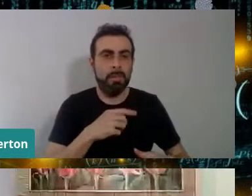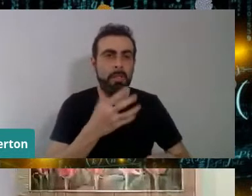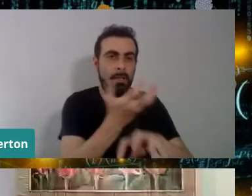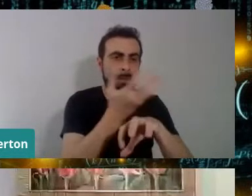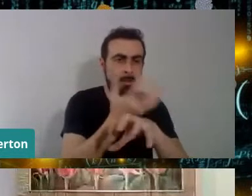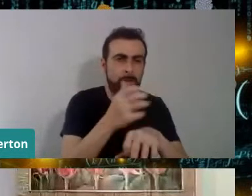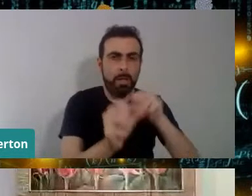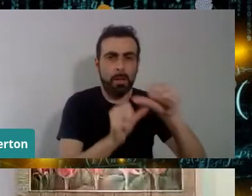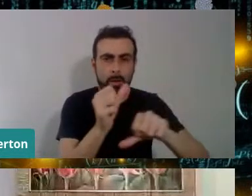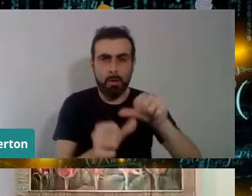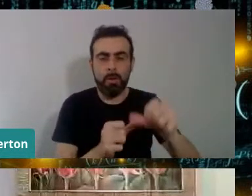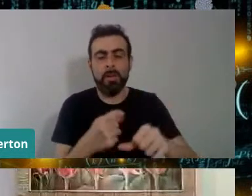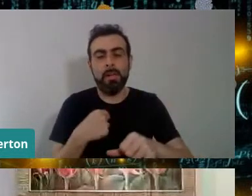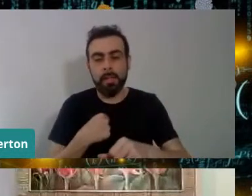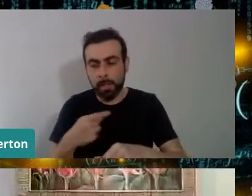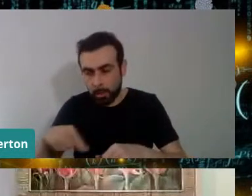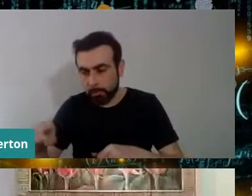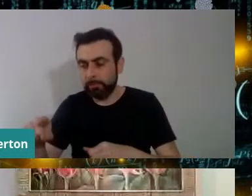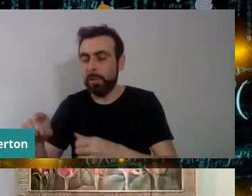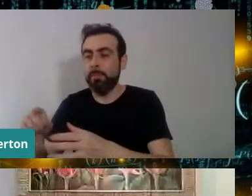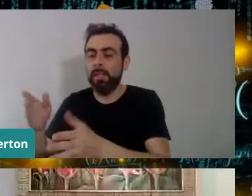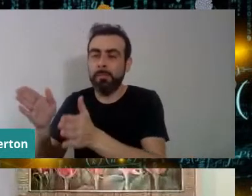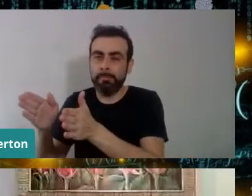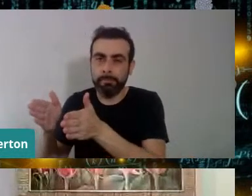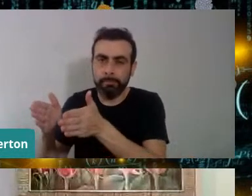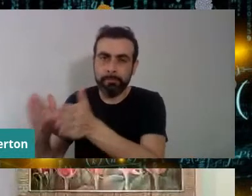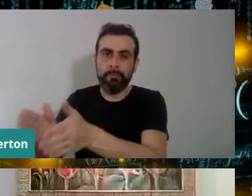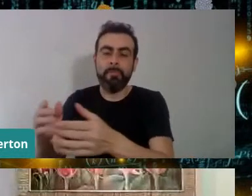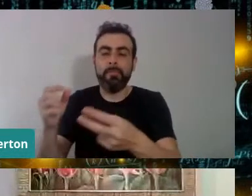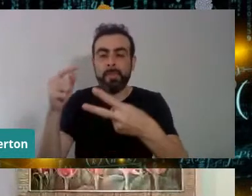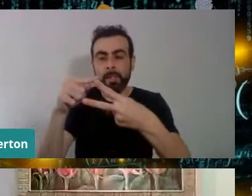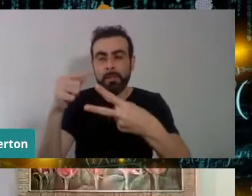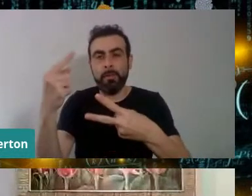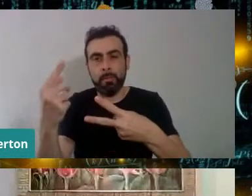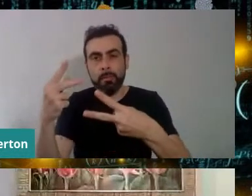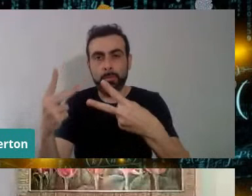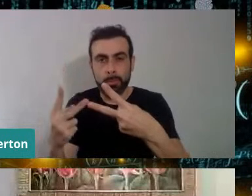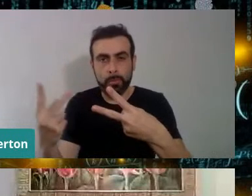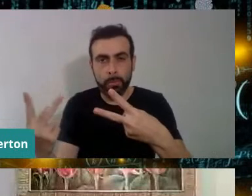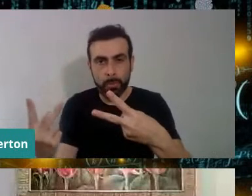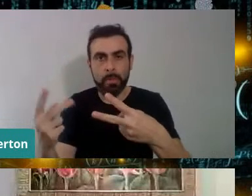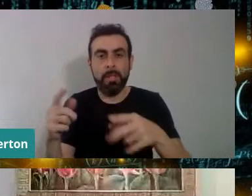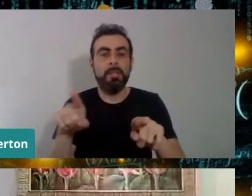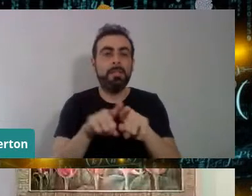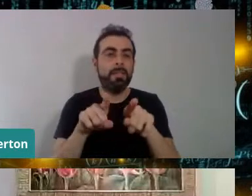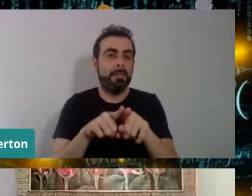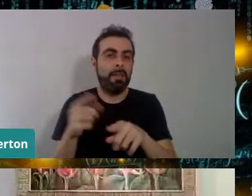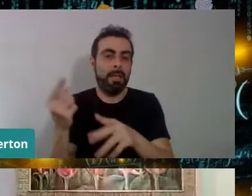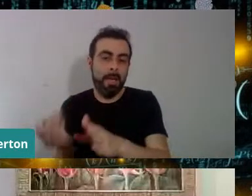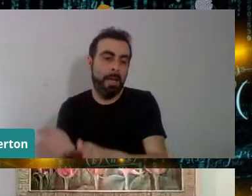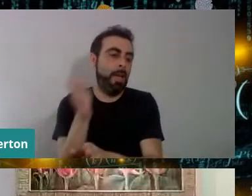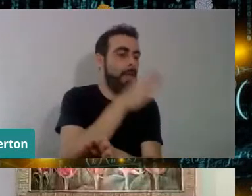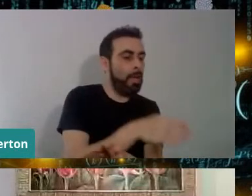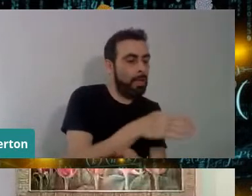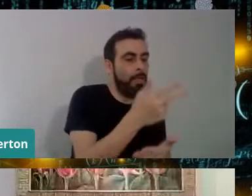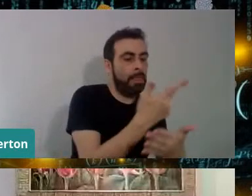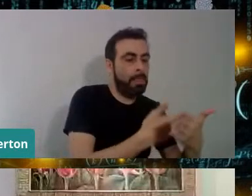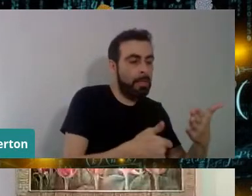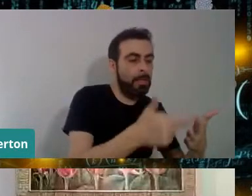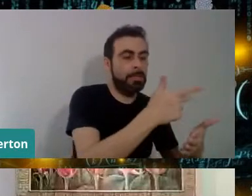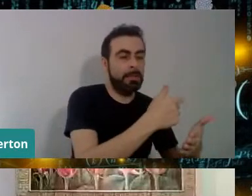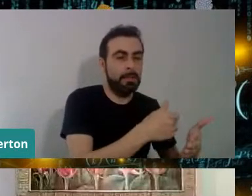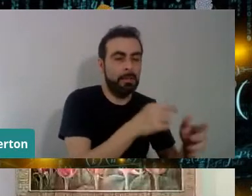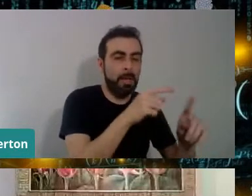de cálculo 1 e cálculo 2, né? Fiquei um tempão dando aula de cálculo 1 e cálculo 2 também. Enquanto o Koga estava dando desenho geométrico